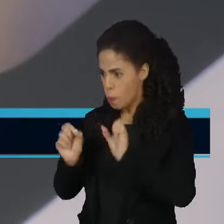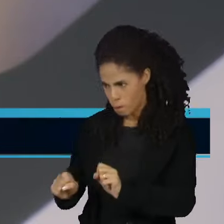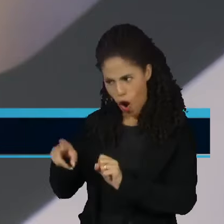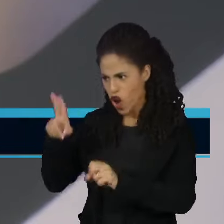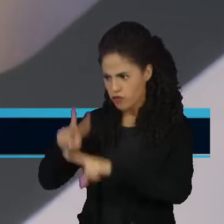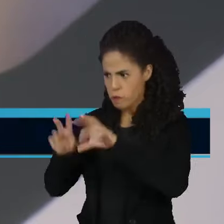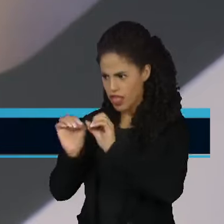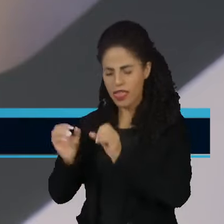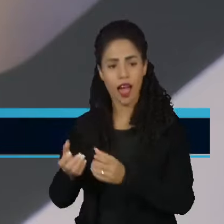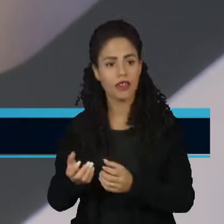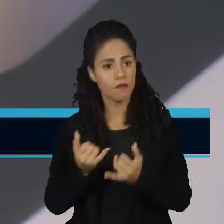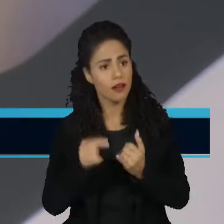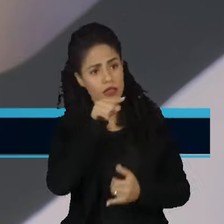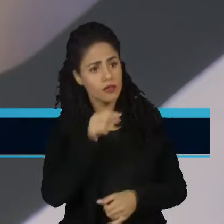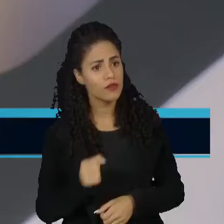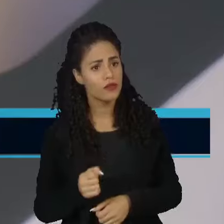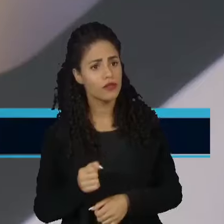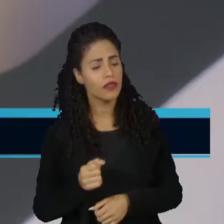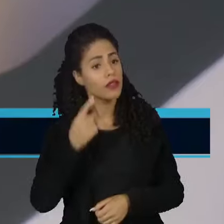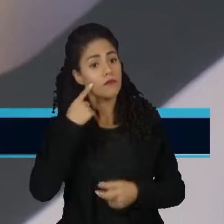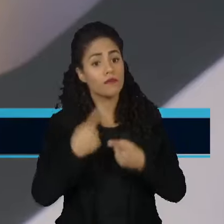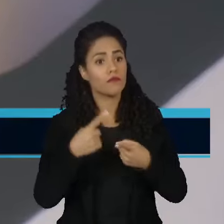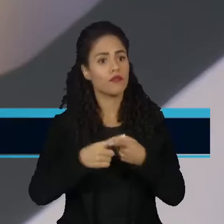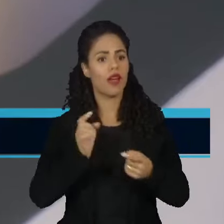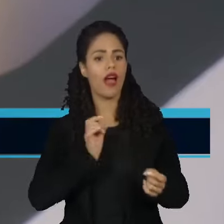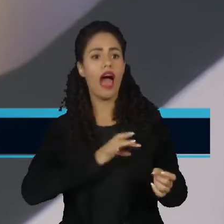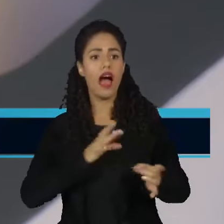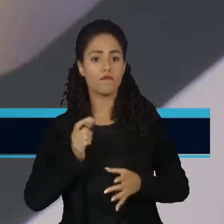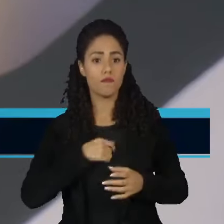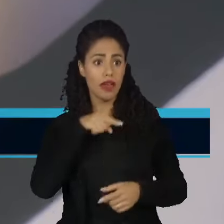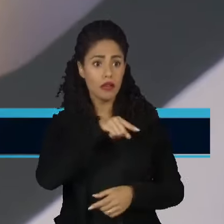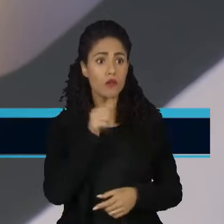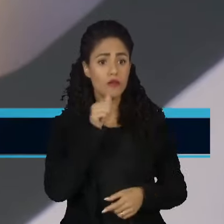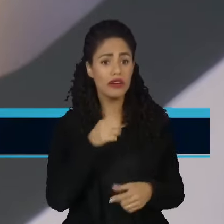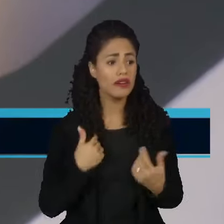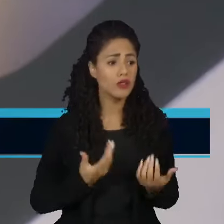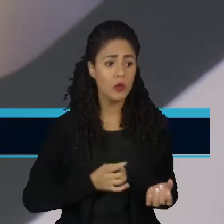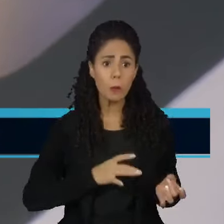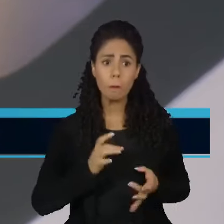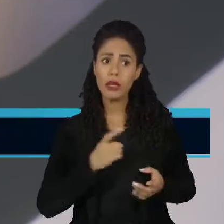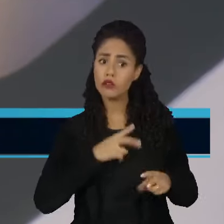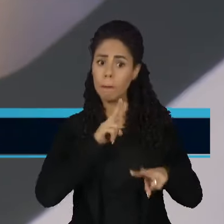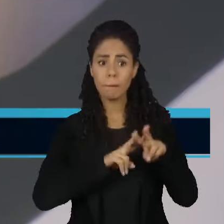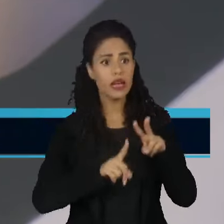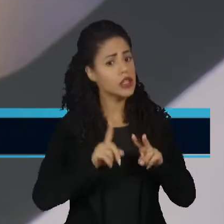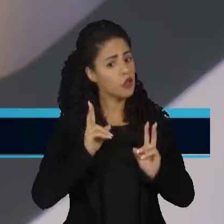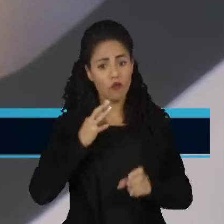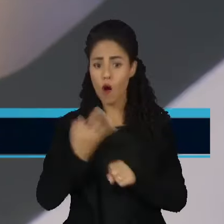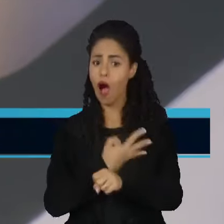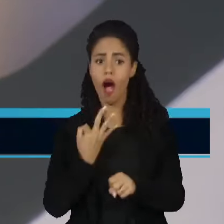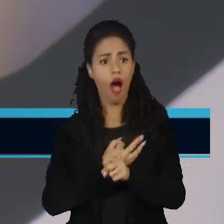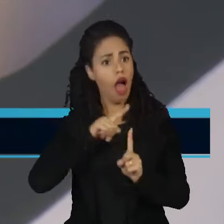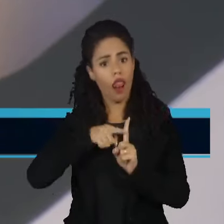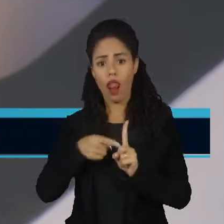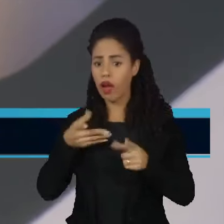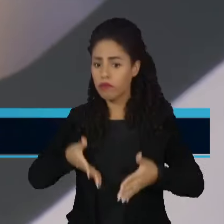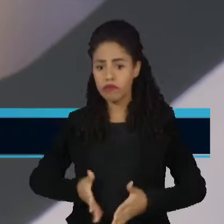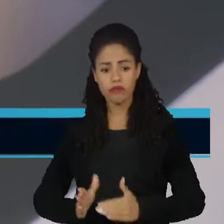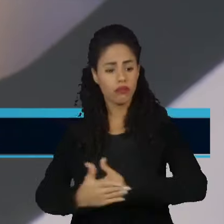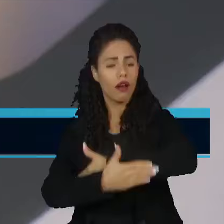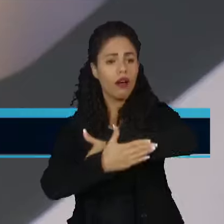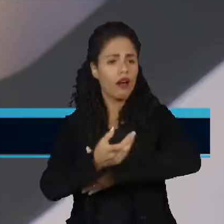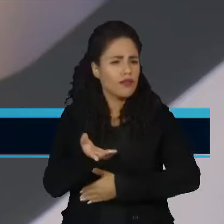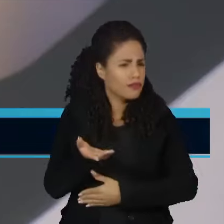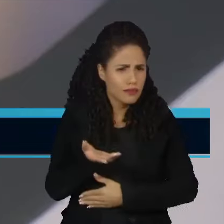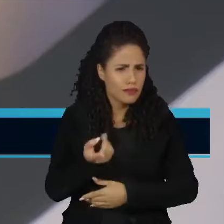quê? Porque justamente com o medo de ser criminalizada, essas mulheres podem deixar de